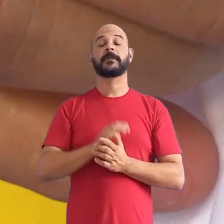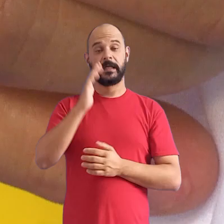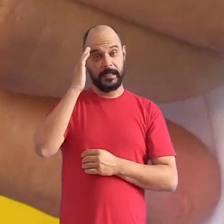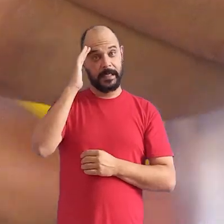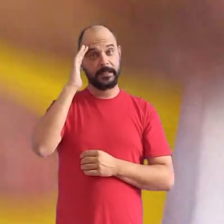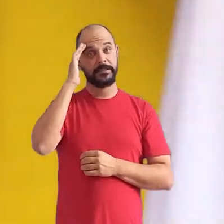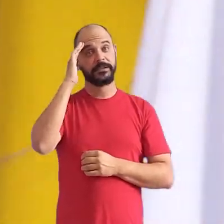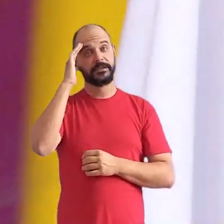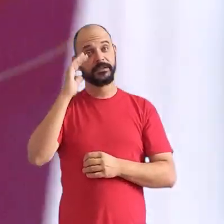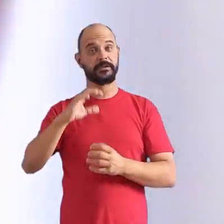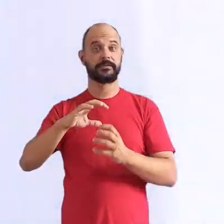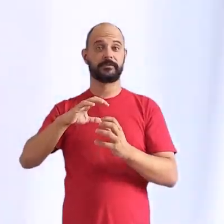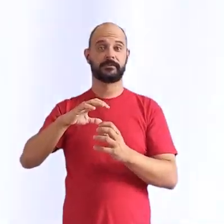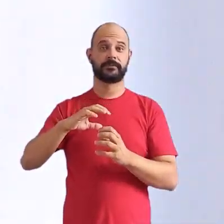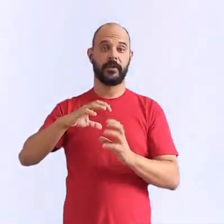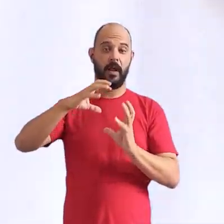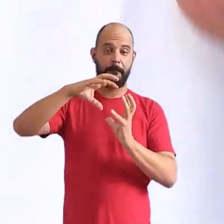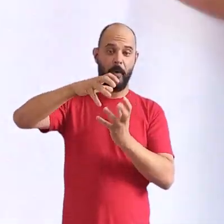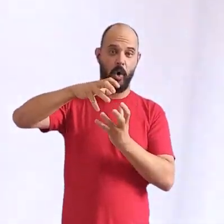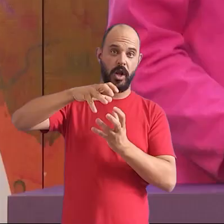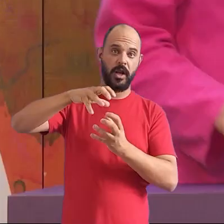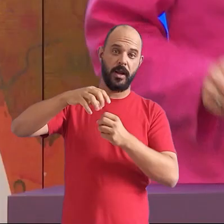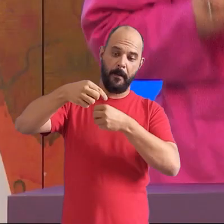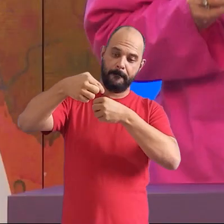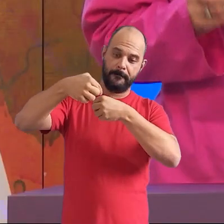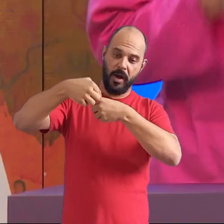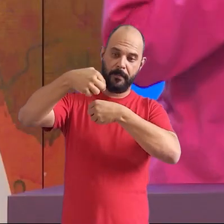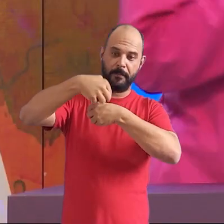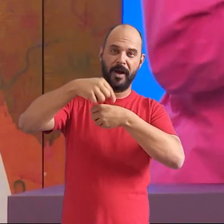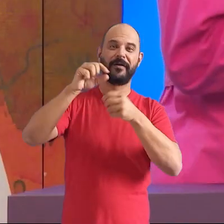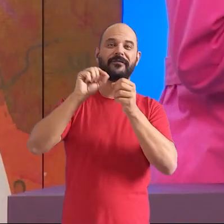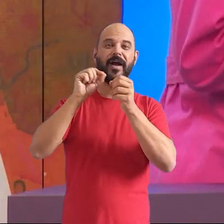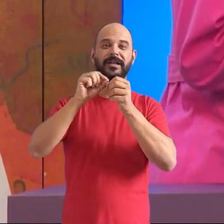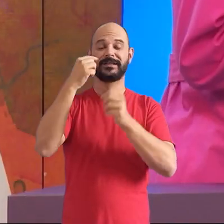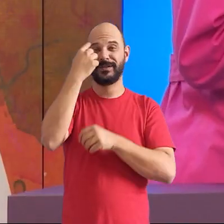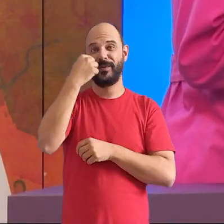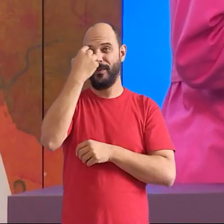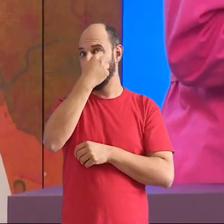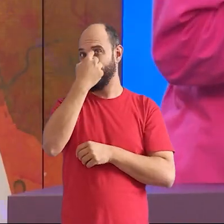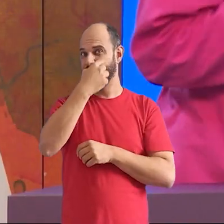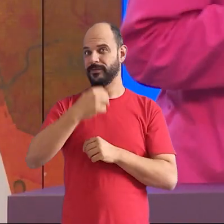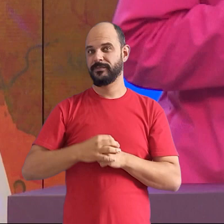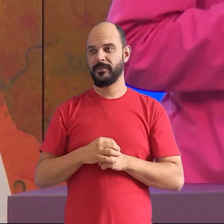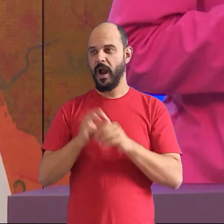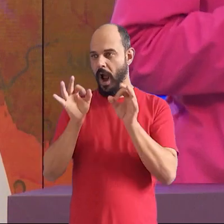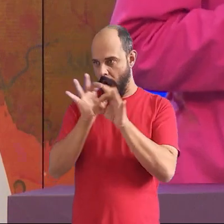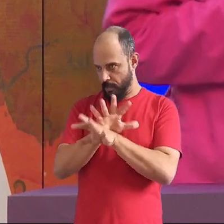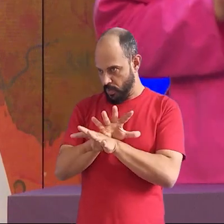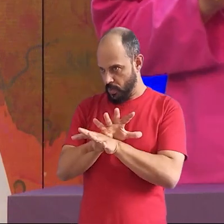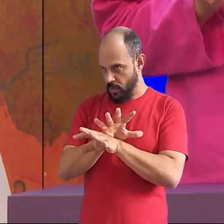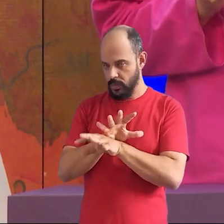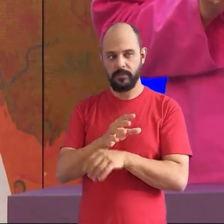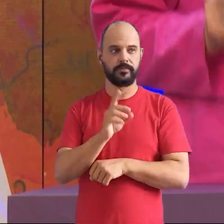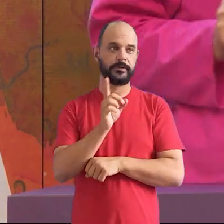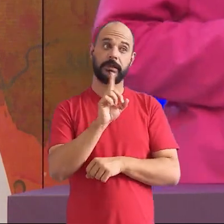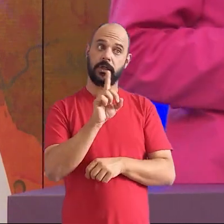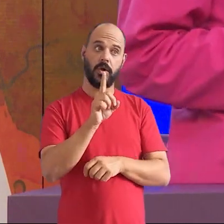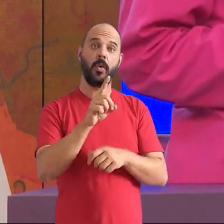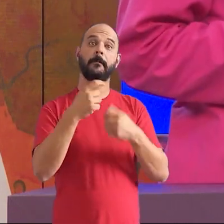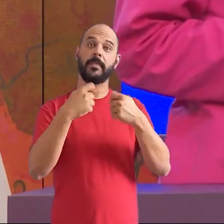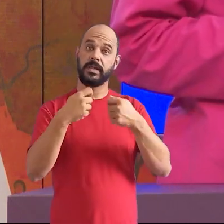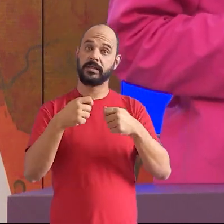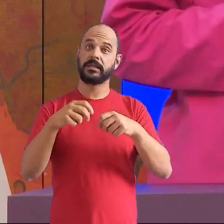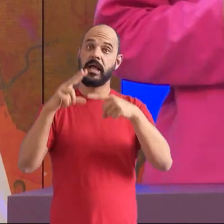E aí a gente espeta o alfinete nos olhinhos. Os olhos estão prontos, professor? Ainda não, tá? Nós precisamos agora